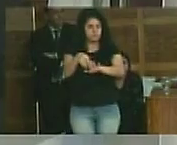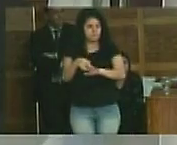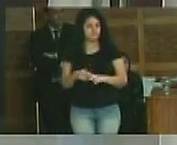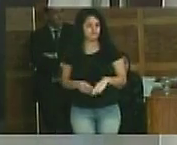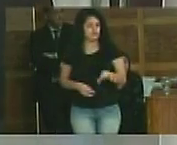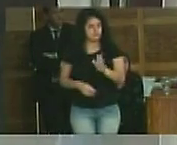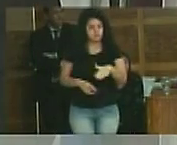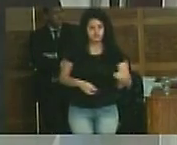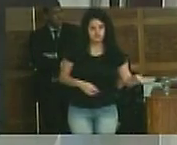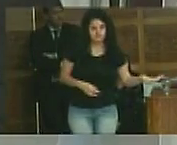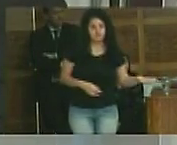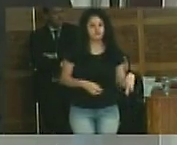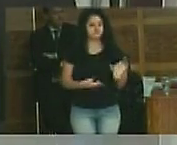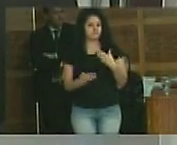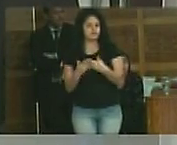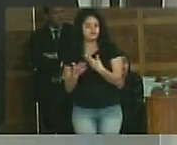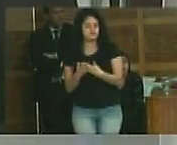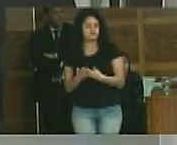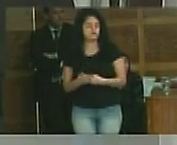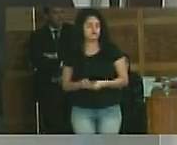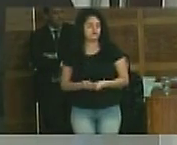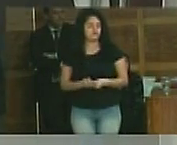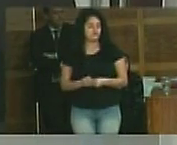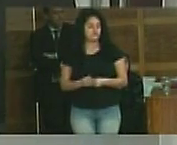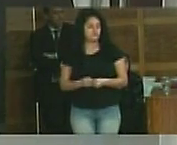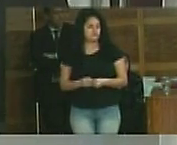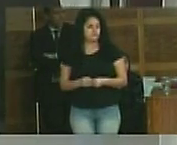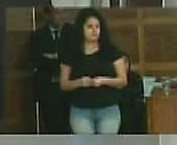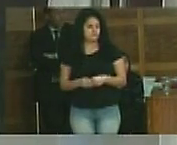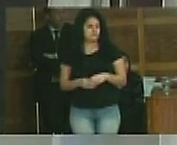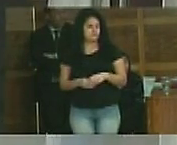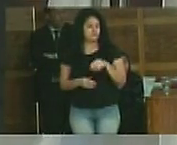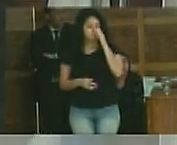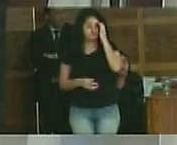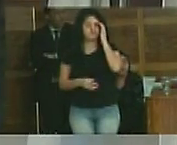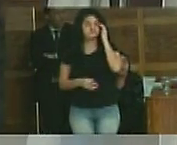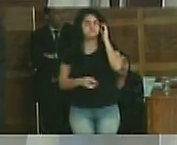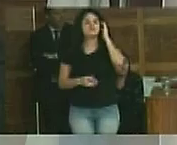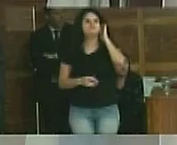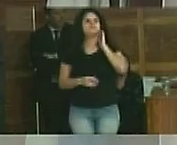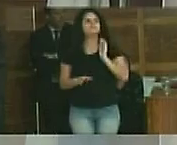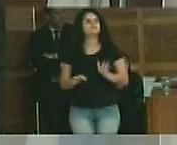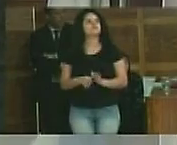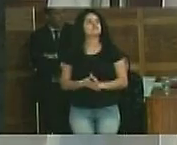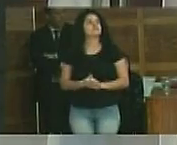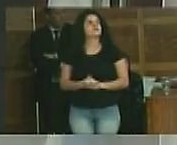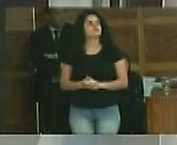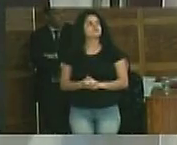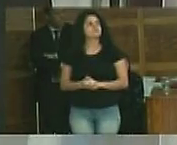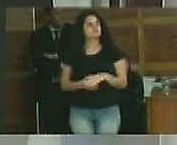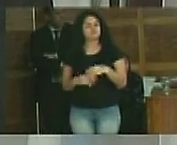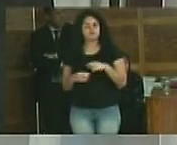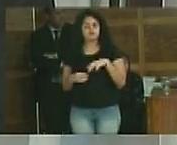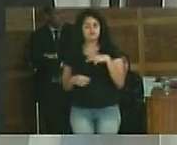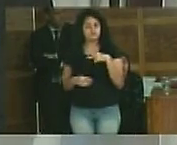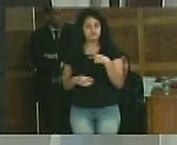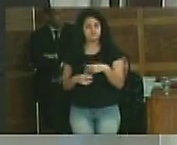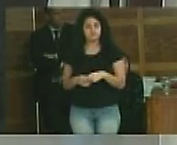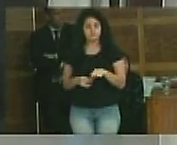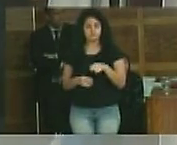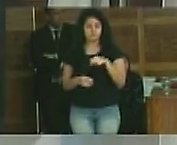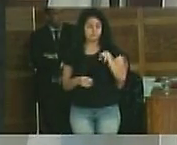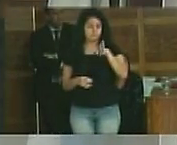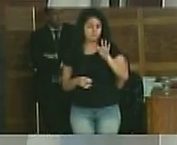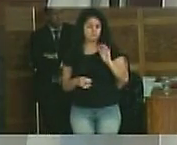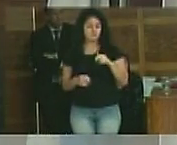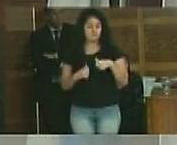às crianças das escolas, da escola de baixo, da escola de cima, enfim, do jeito que está, não está funcionando.